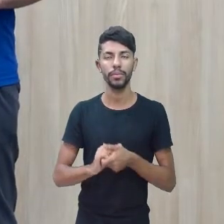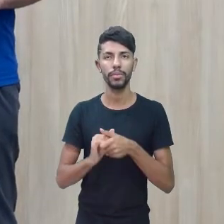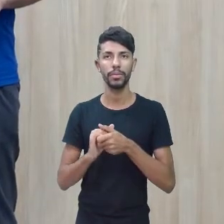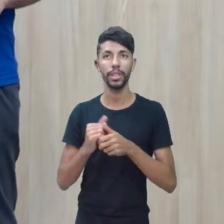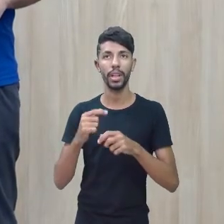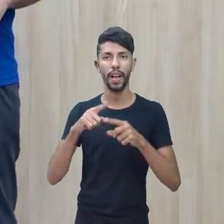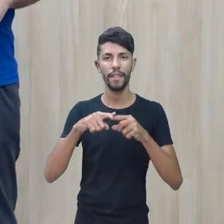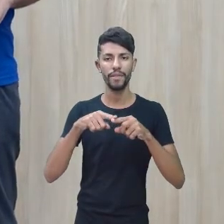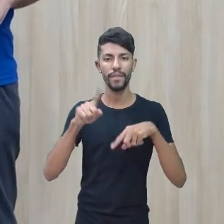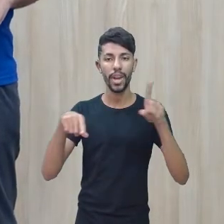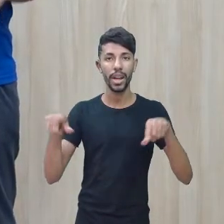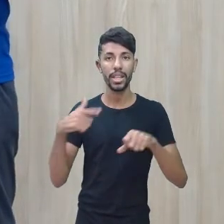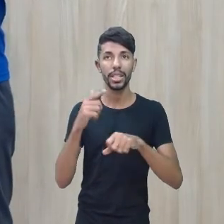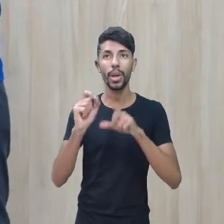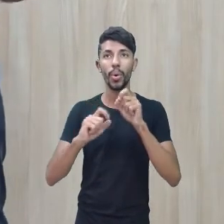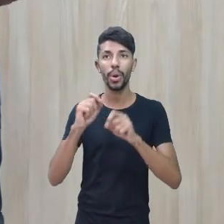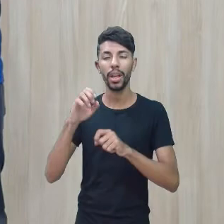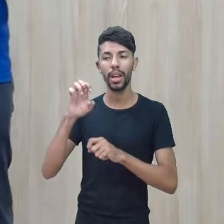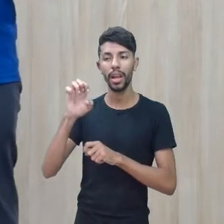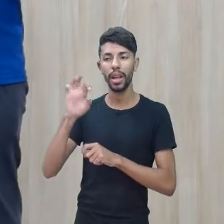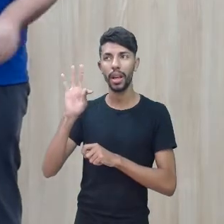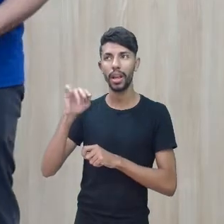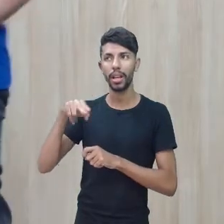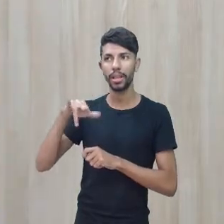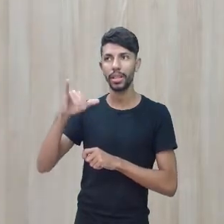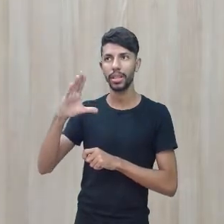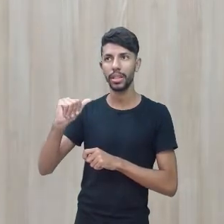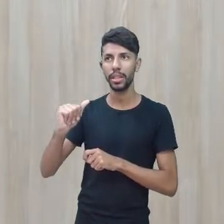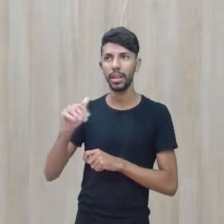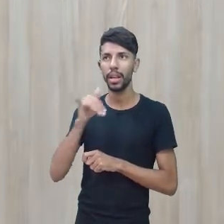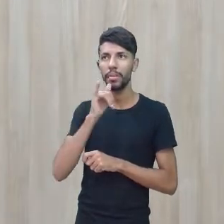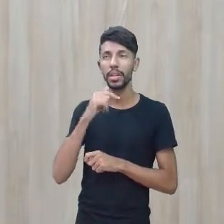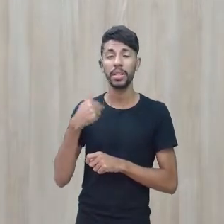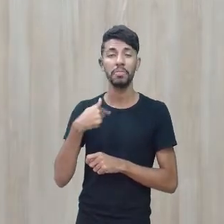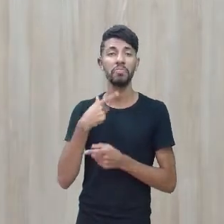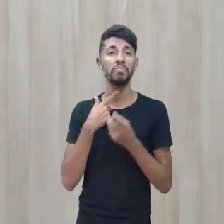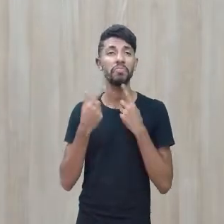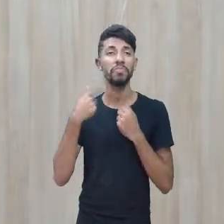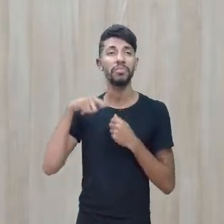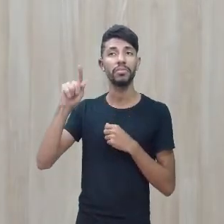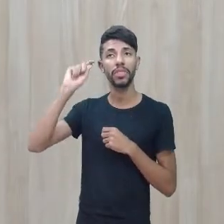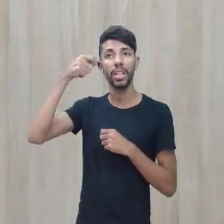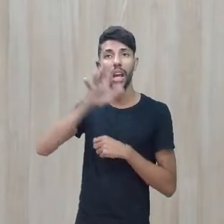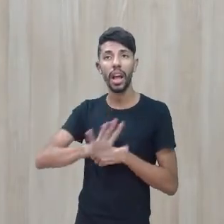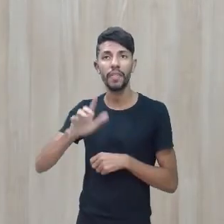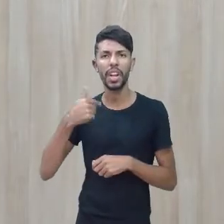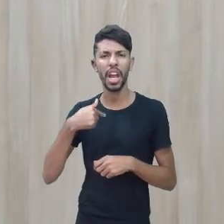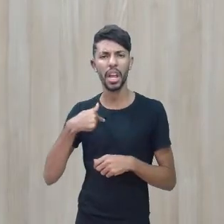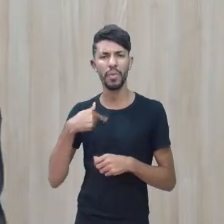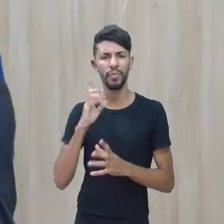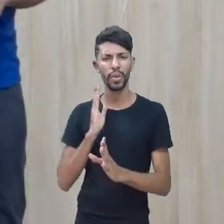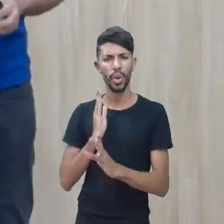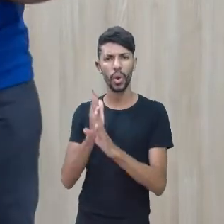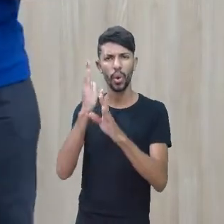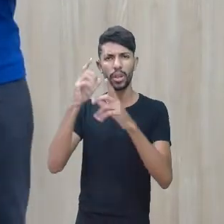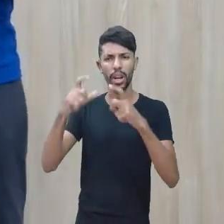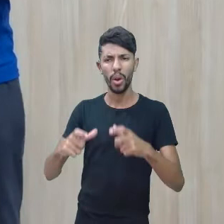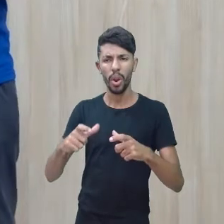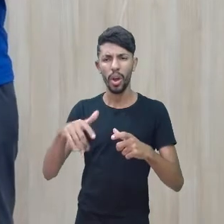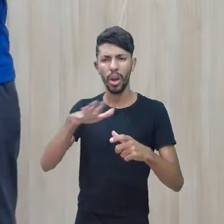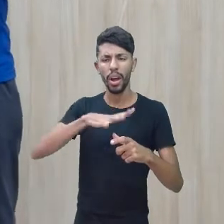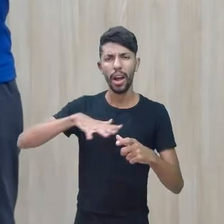A variação étnica, por exemplo, bateu vontade em mim e vou para a África, fui embora. Será que eu vou encontrar um espaço